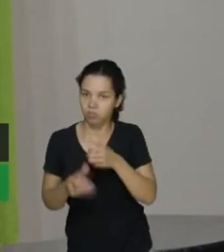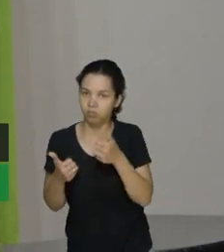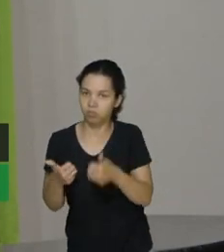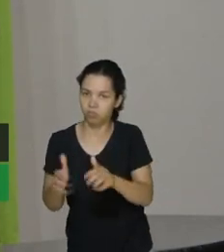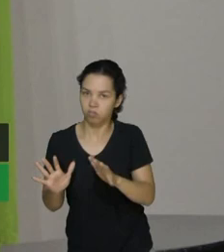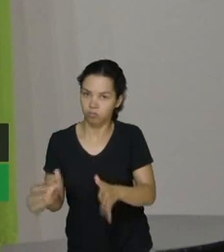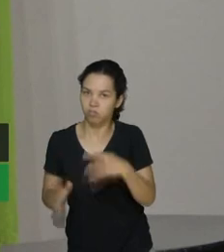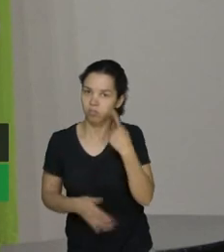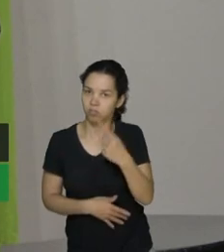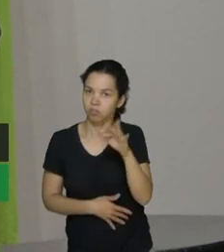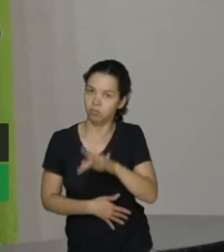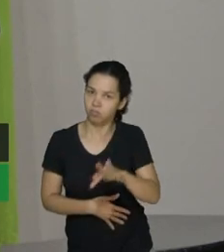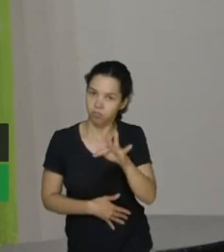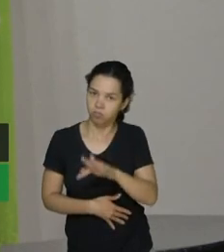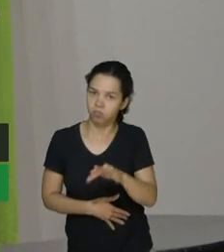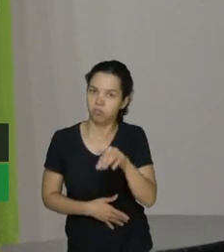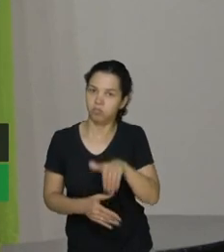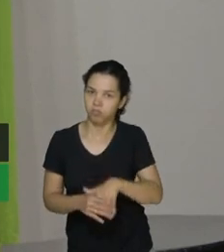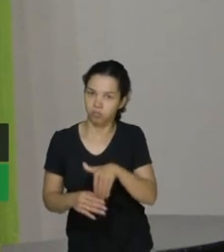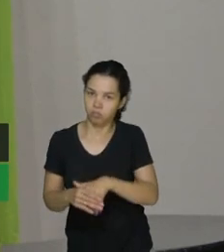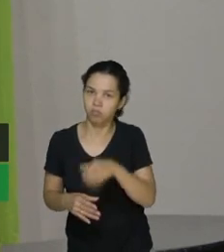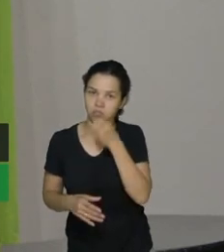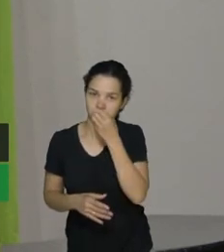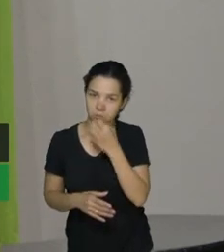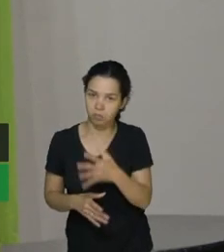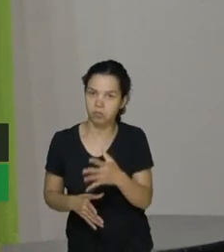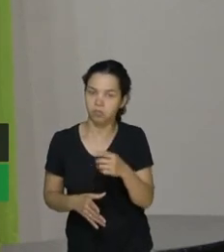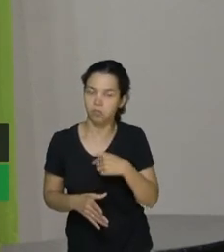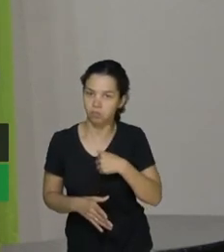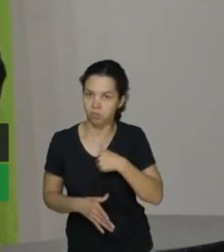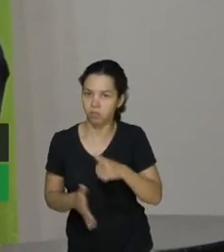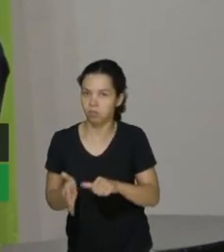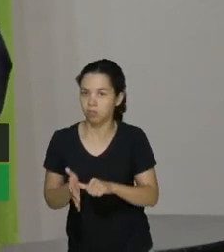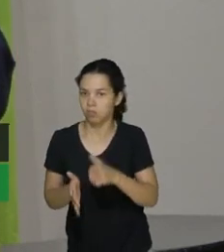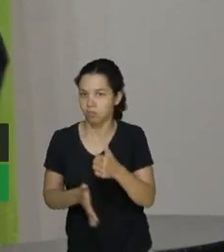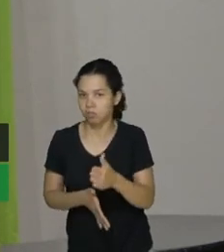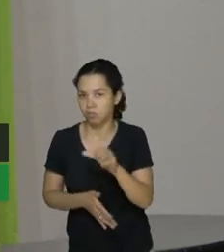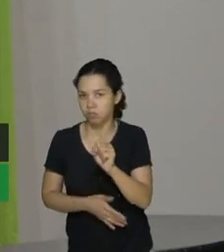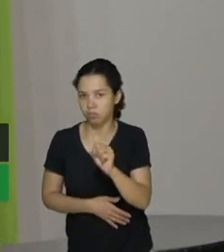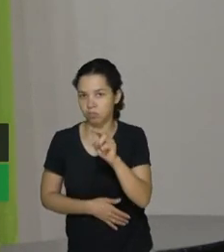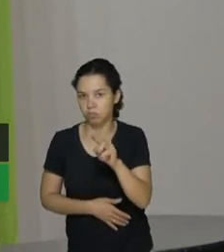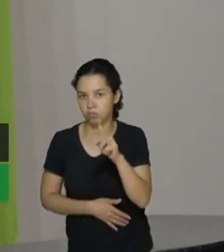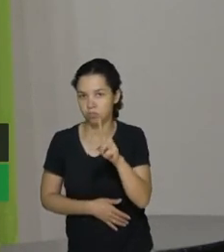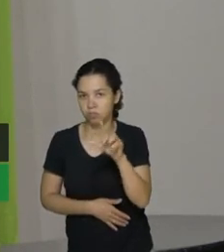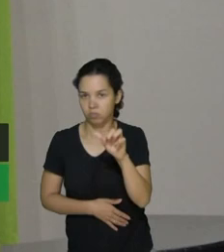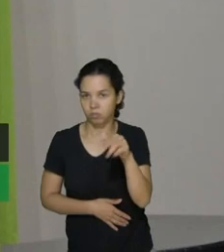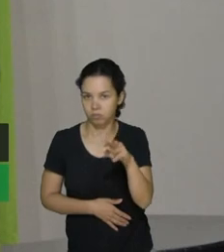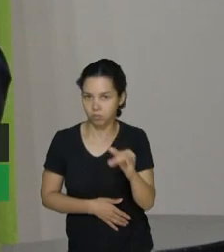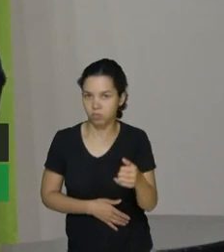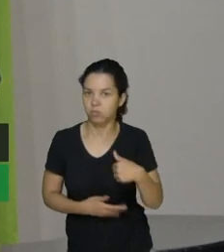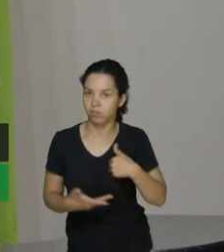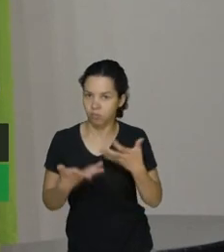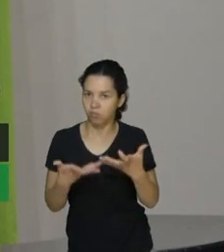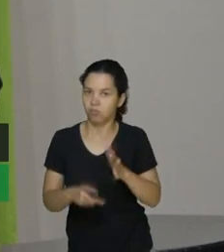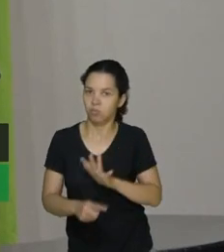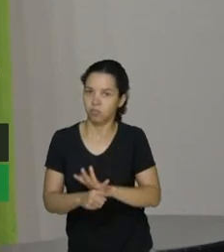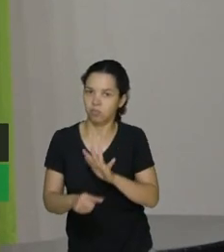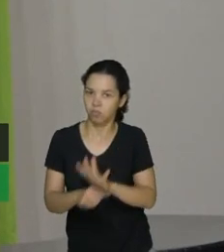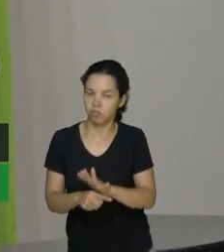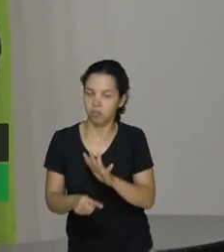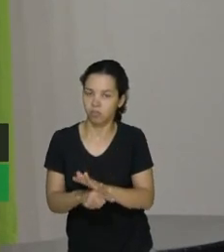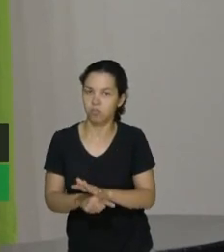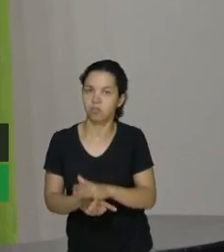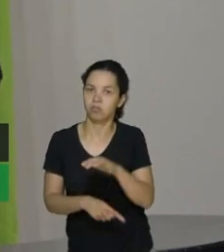deputado federal, fiz uma boa votação também, estou na primeira suplência, vou ainda contribuir muito com a bela e